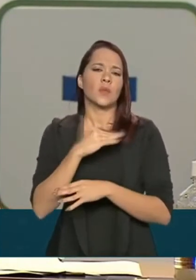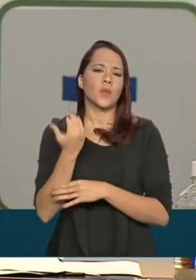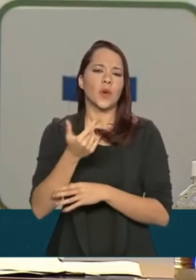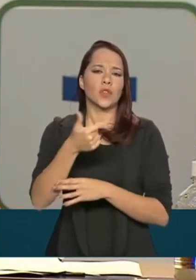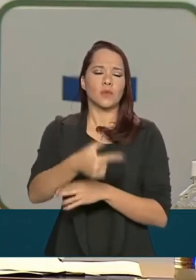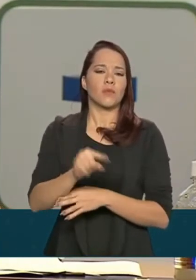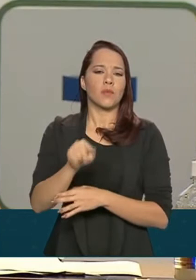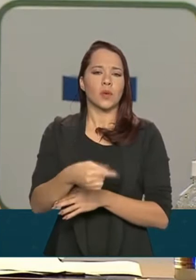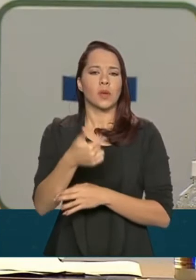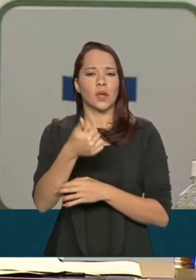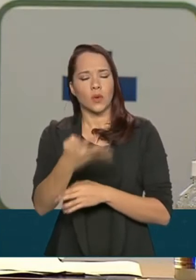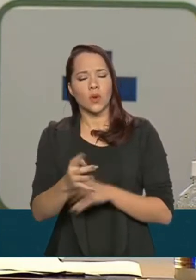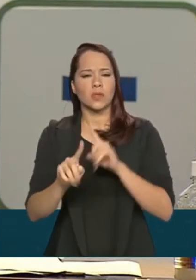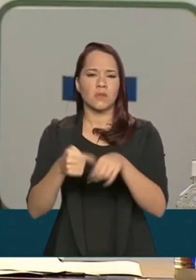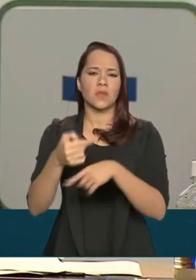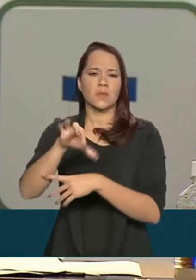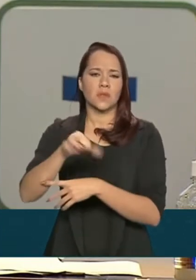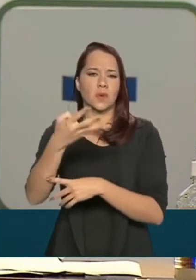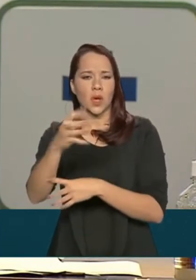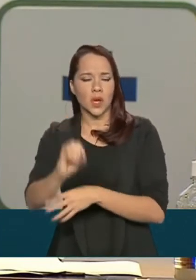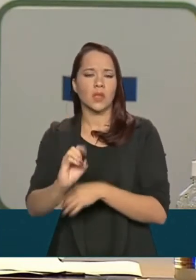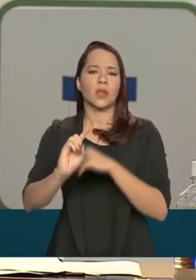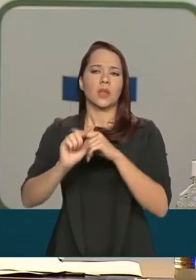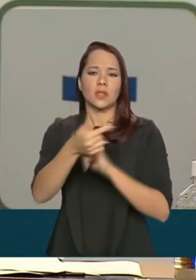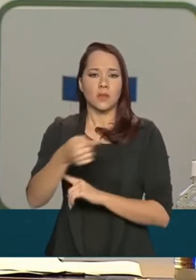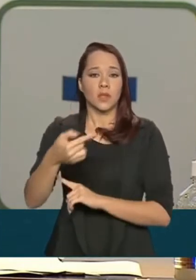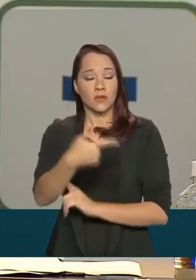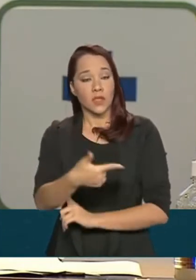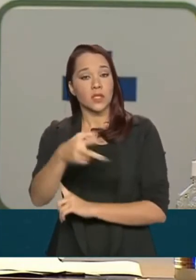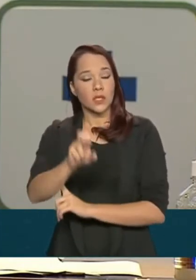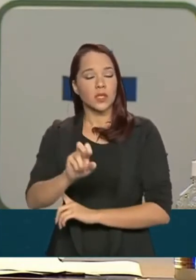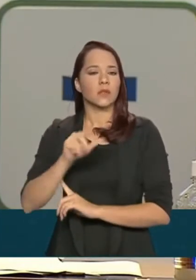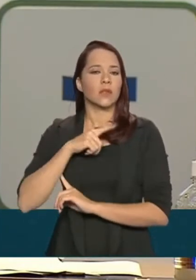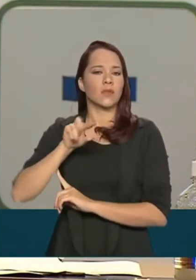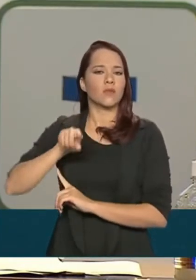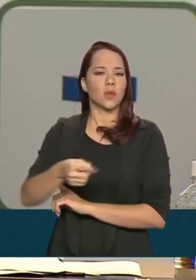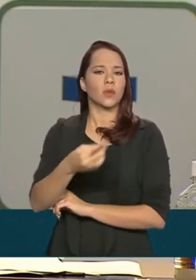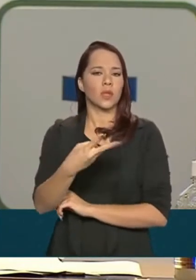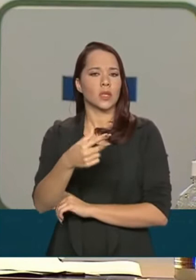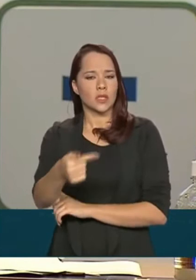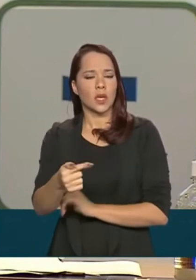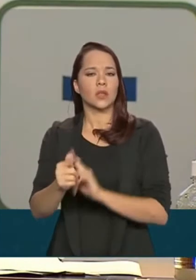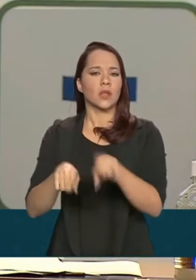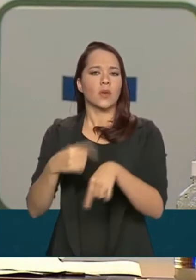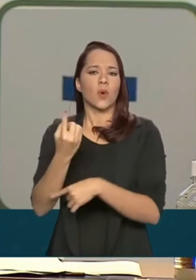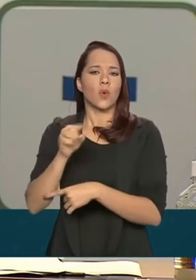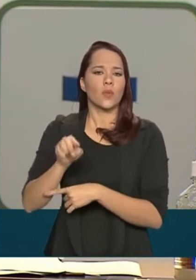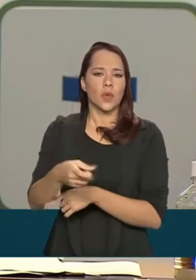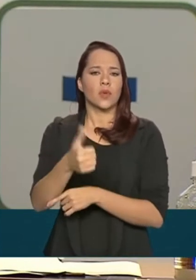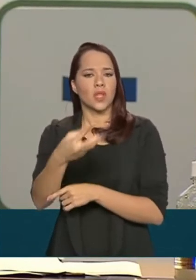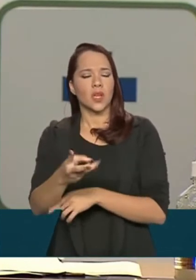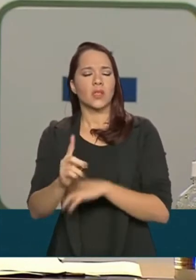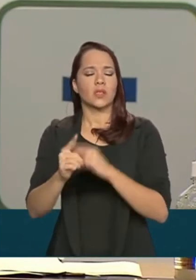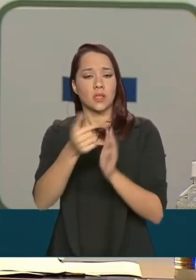semana 24, 940, na semana 25, 1.037, na semana 26, 1.013 e na